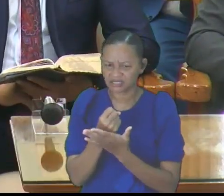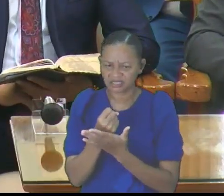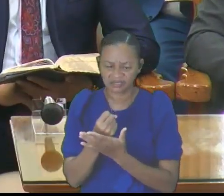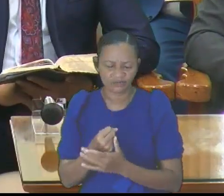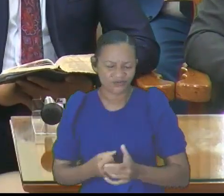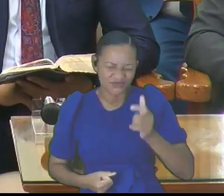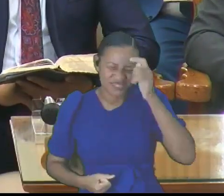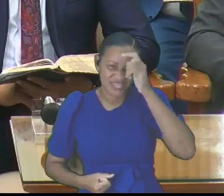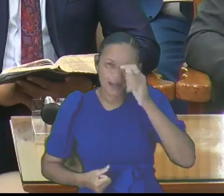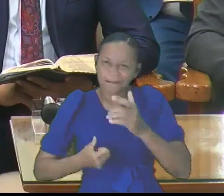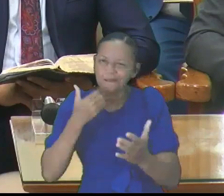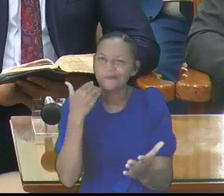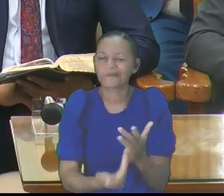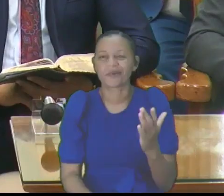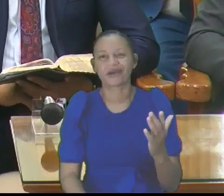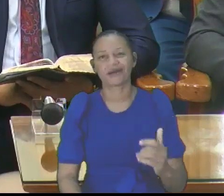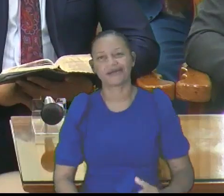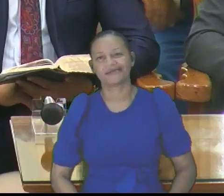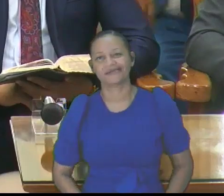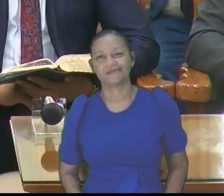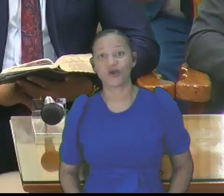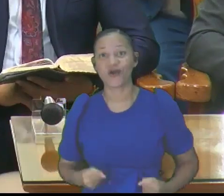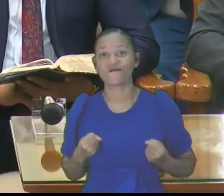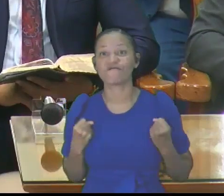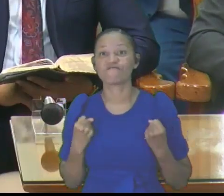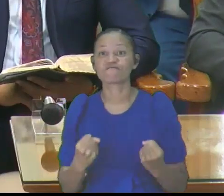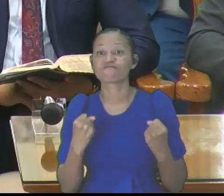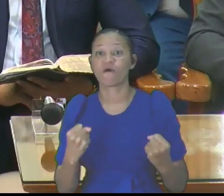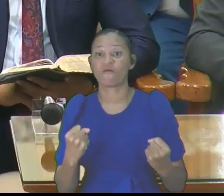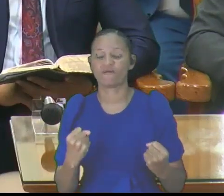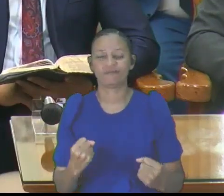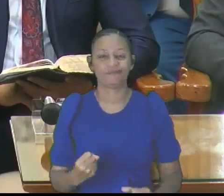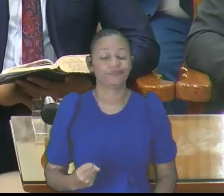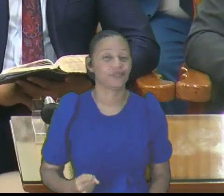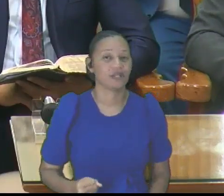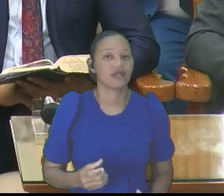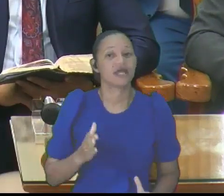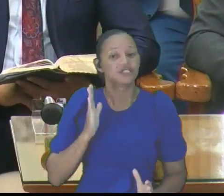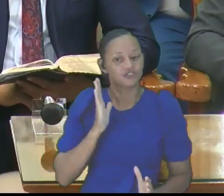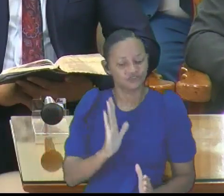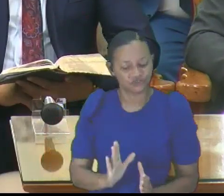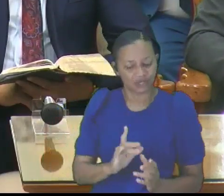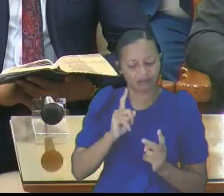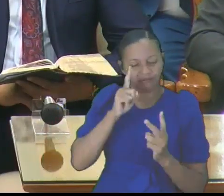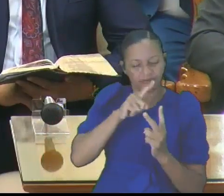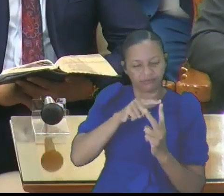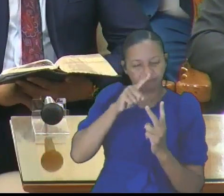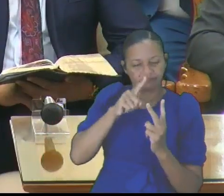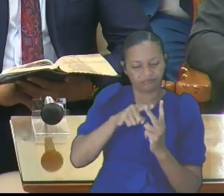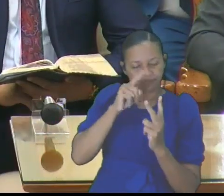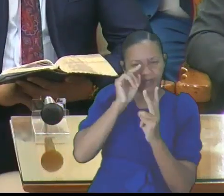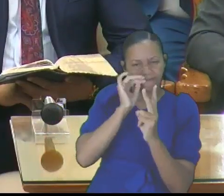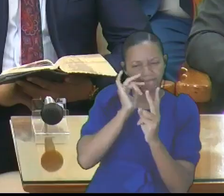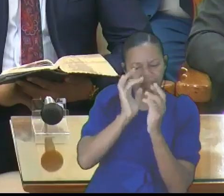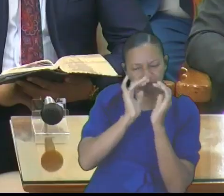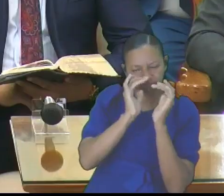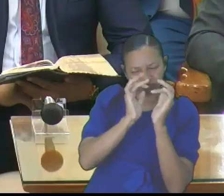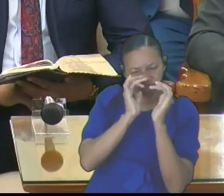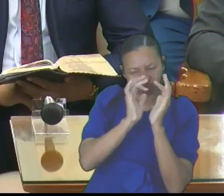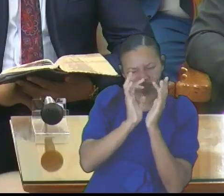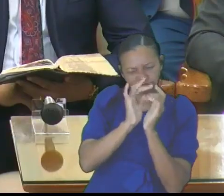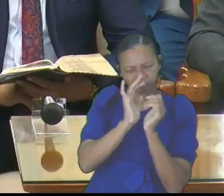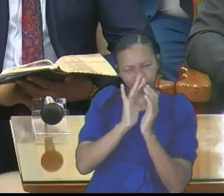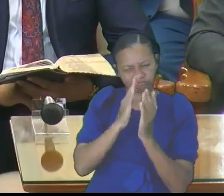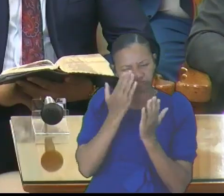possa. Primeira coluna que nós vamos meditar hoje, já meditamos em 2. Primeiro nós meditamos